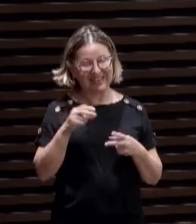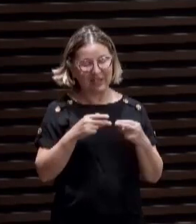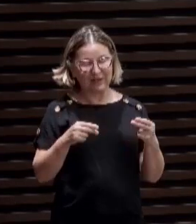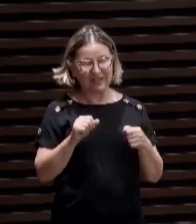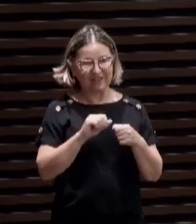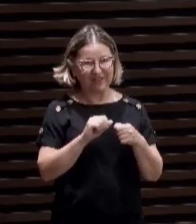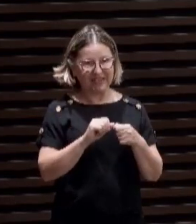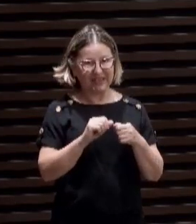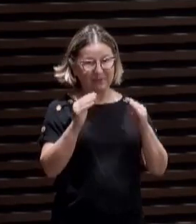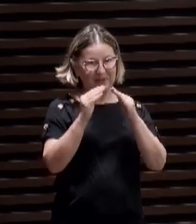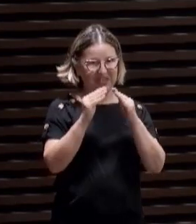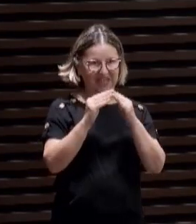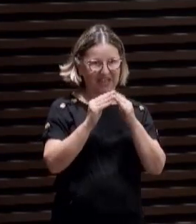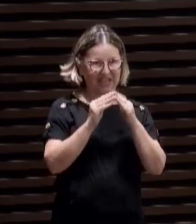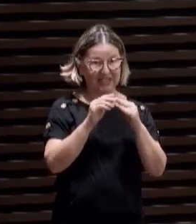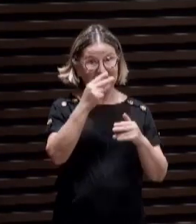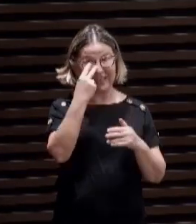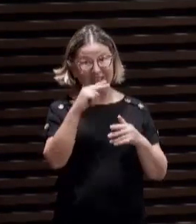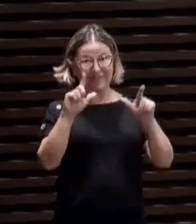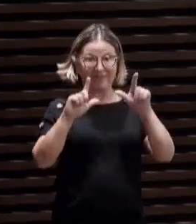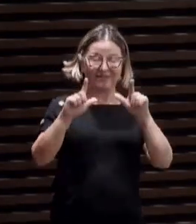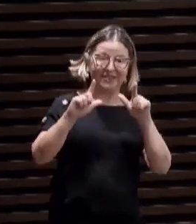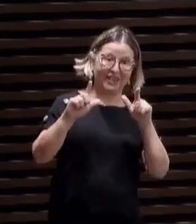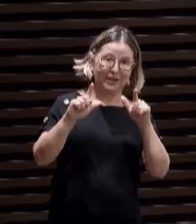nós gastamos tempo.